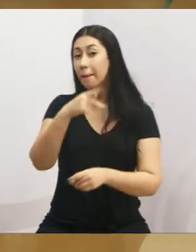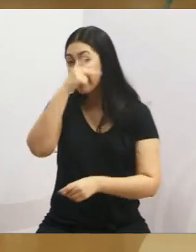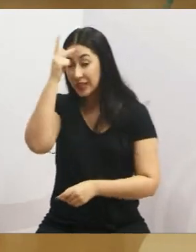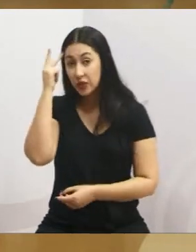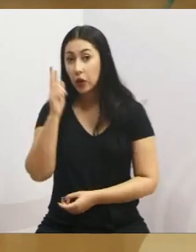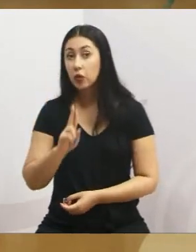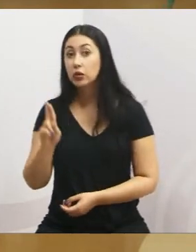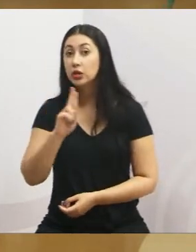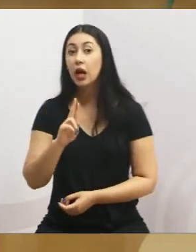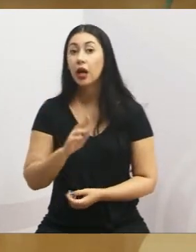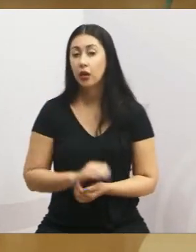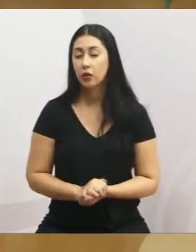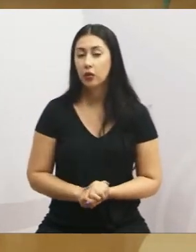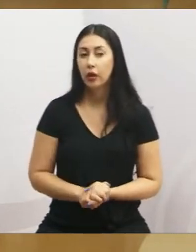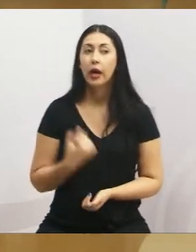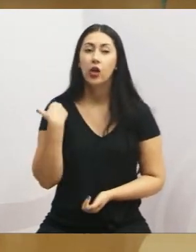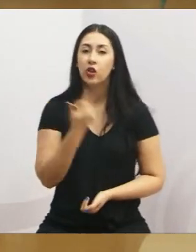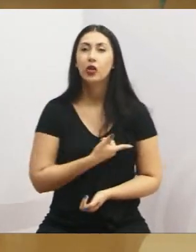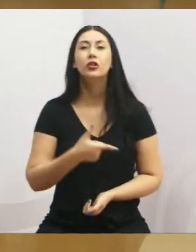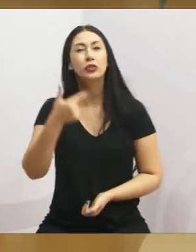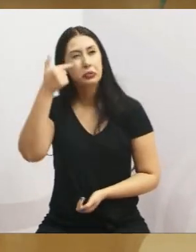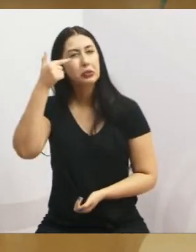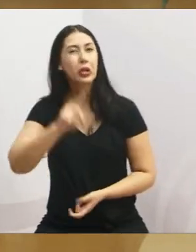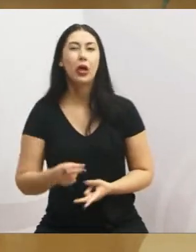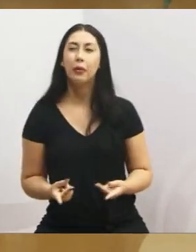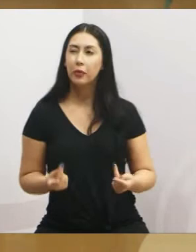argumento. Recebemos recurso